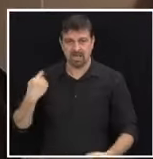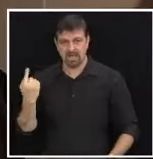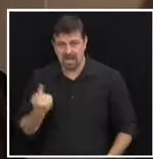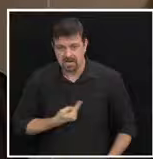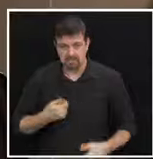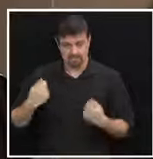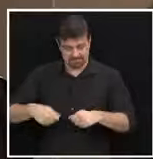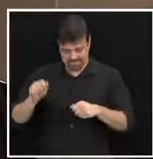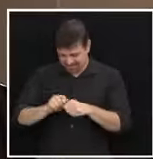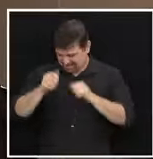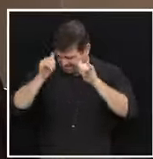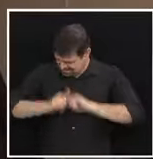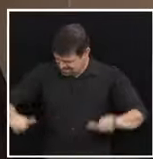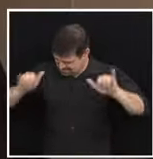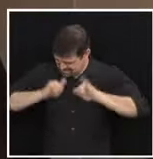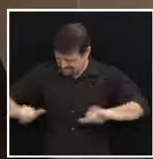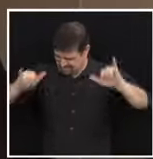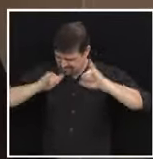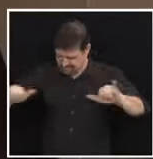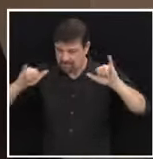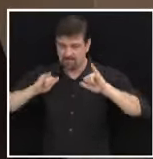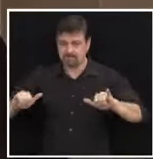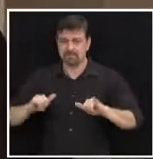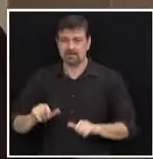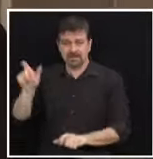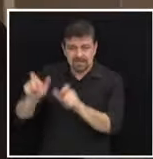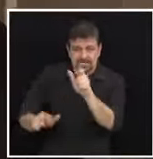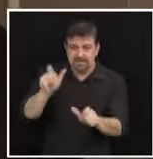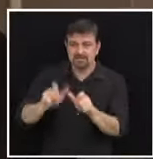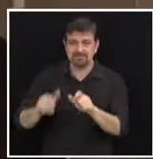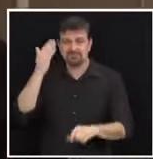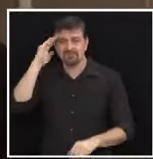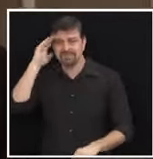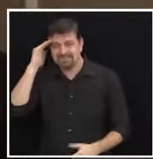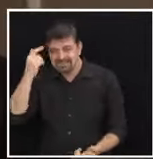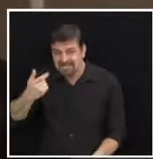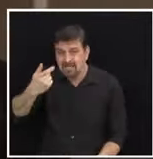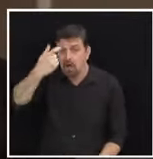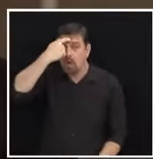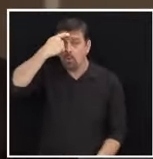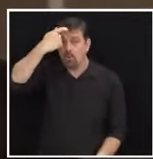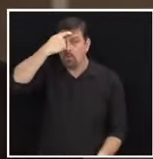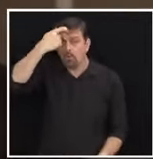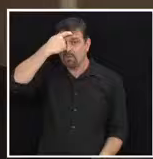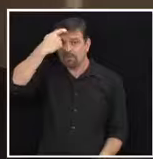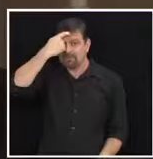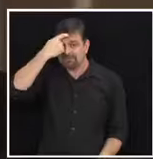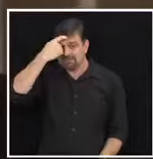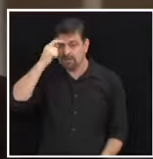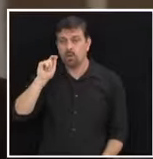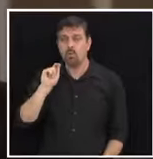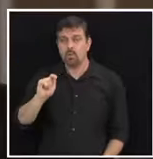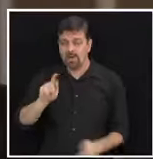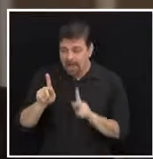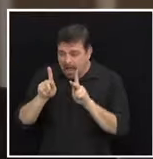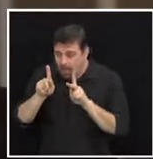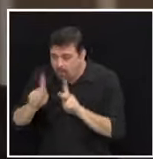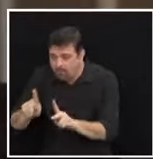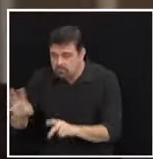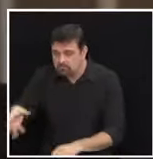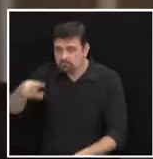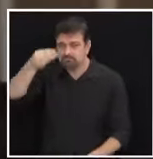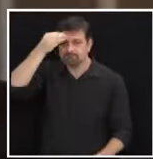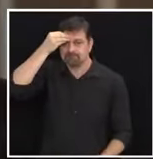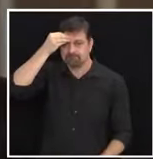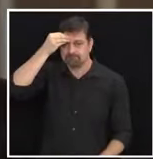de mobilização, de divulgação e conscientização para a população com